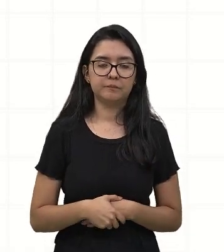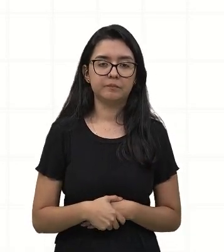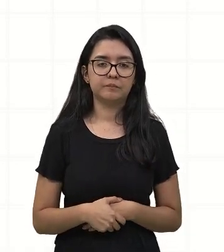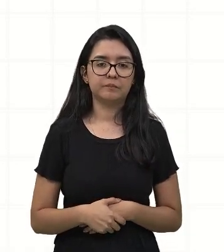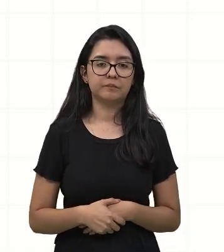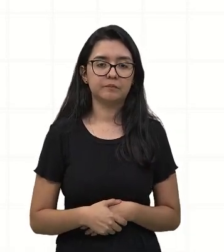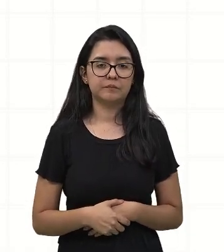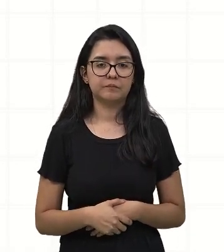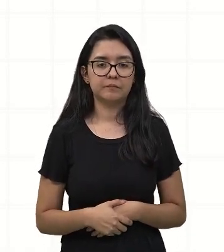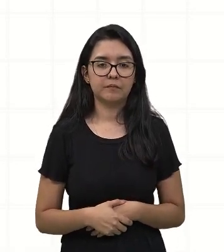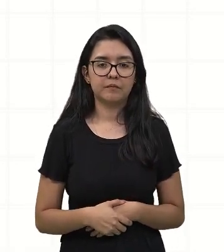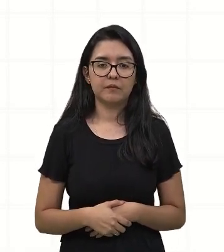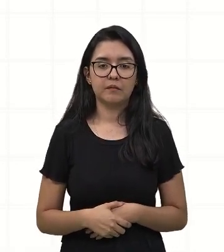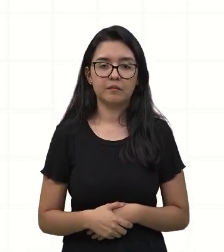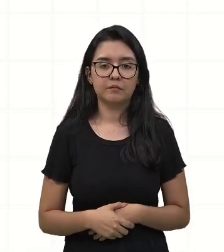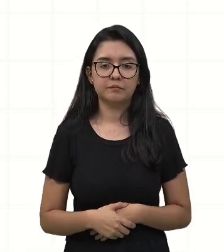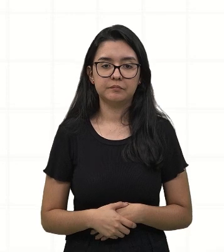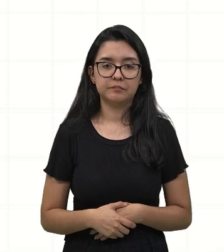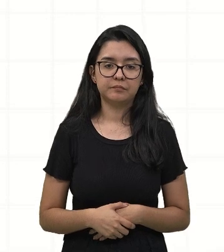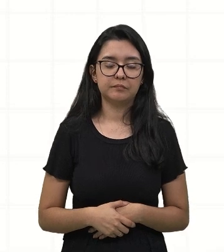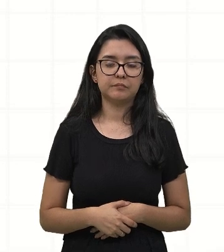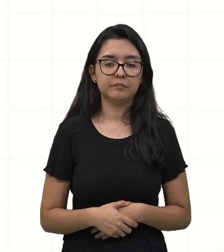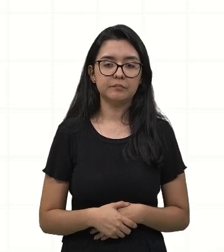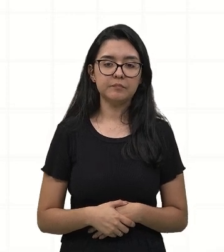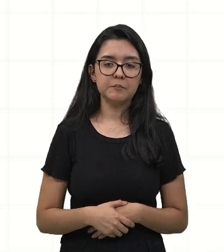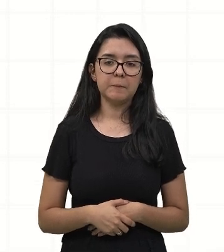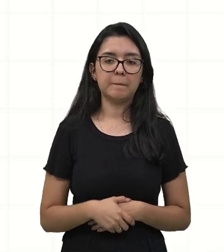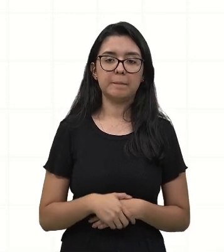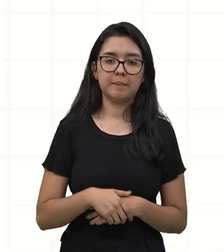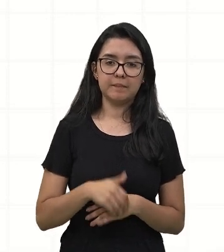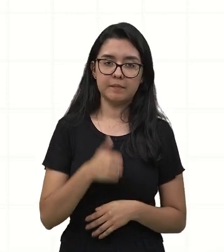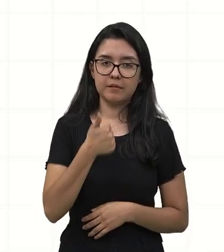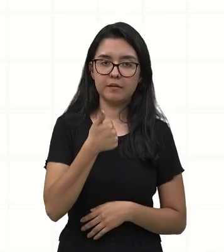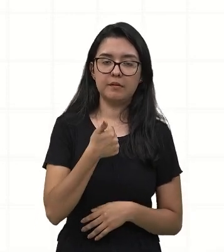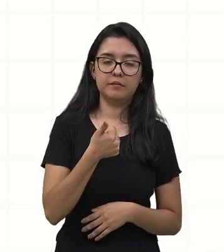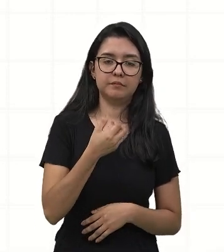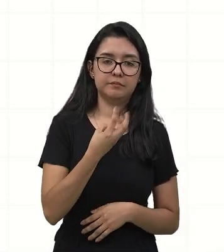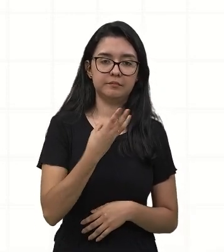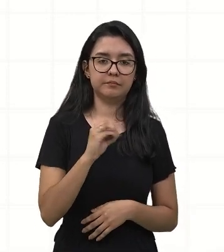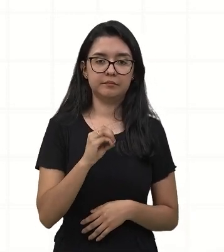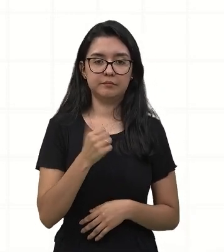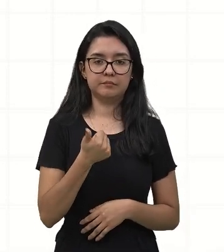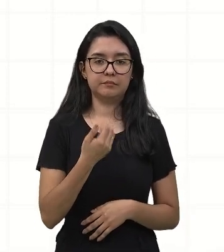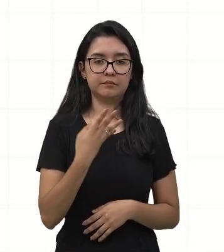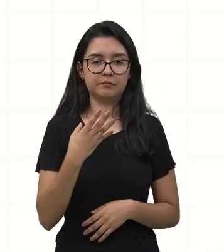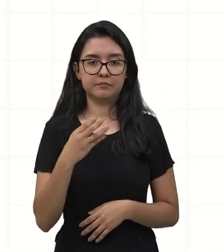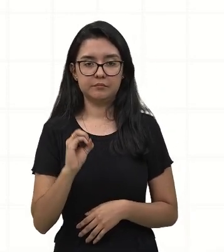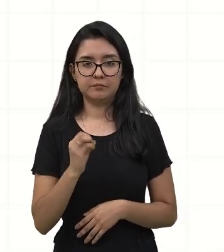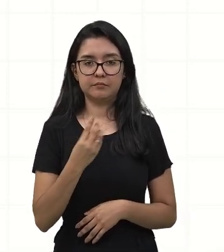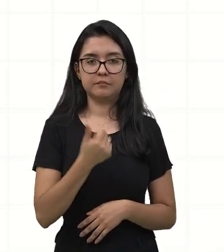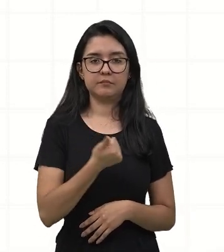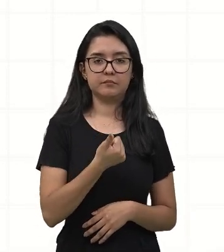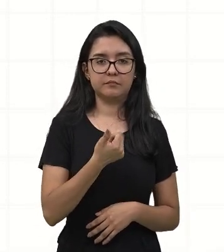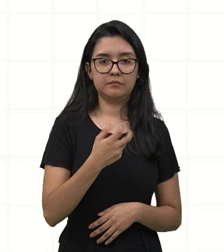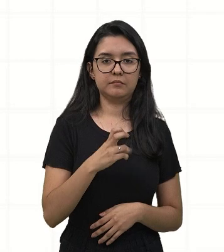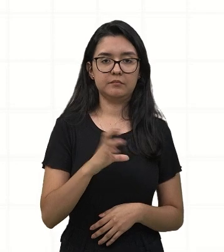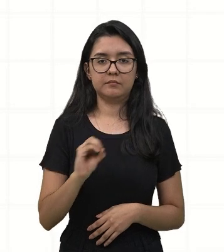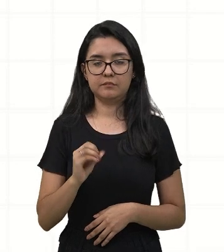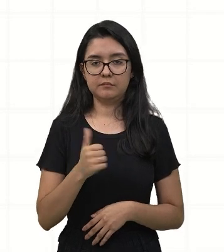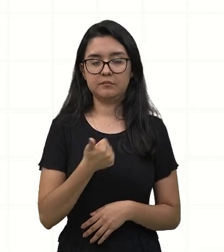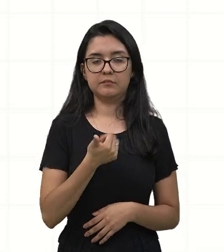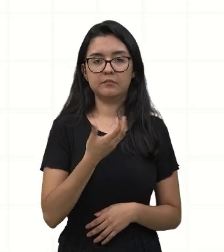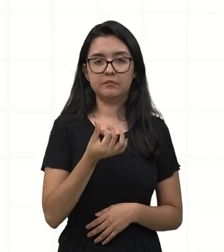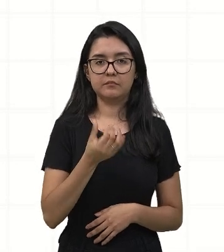aqui. Não vai. Bom, 130, 140, 150, 160